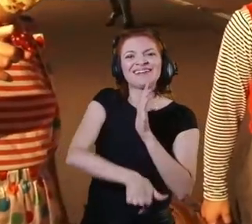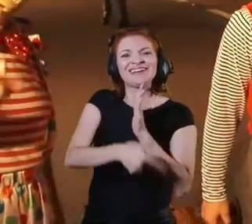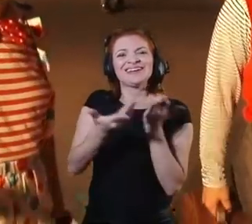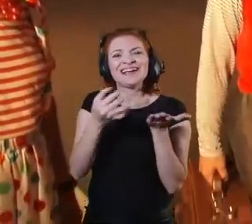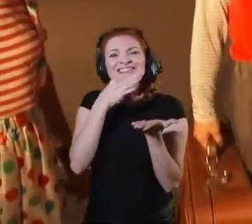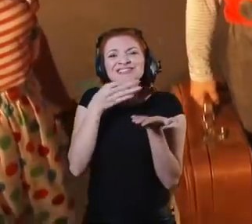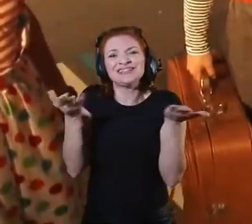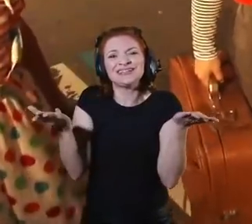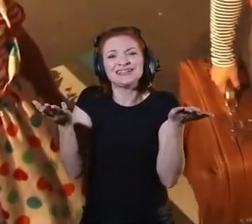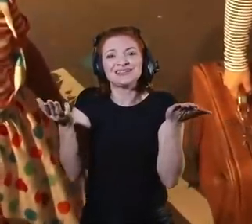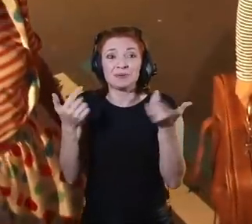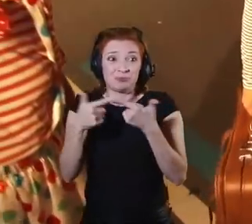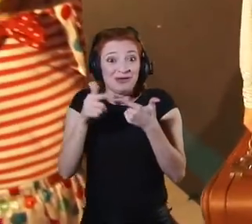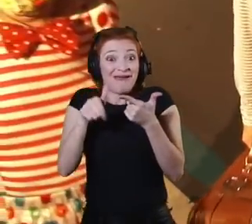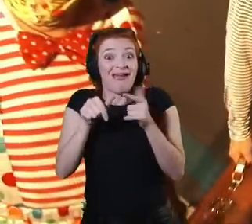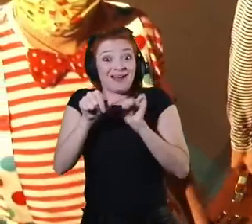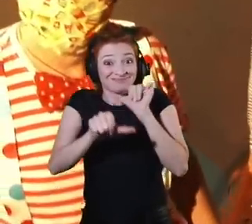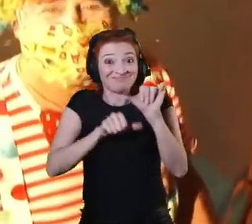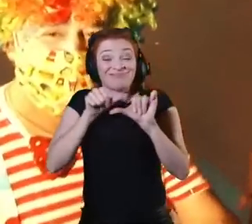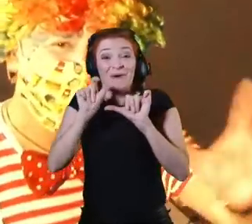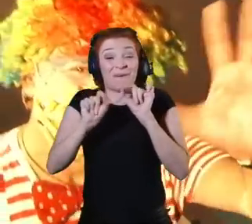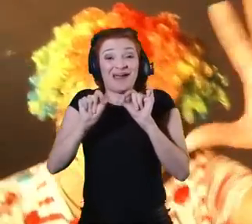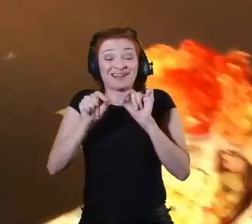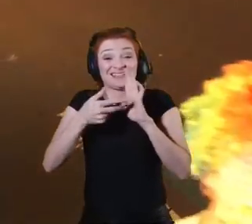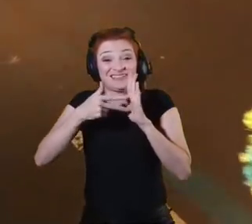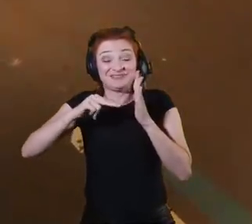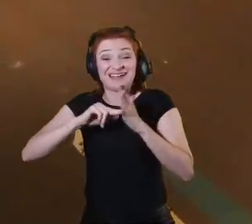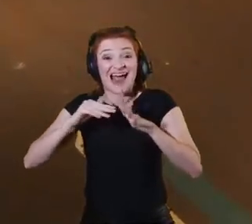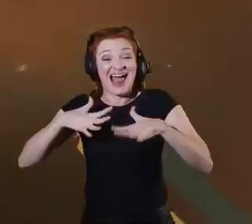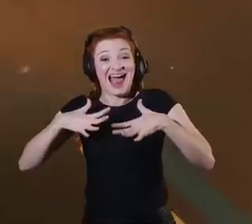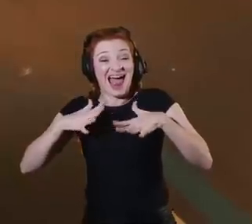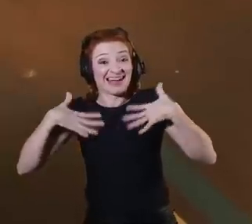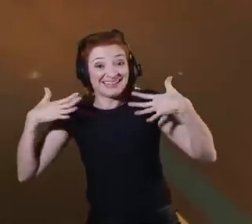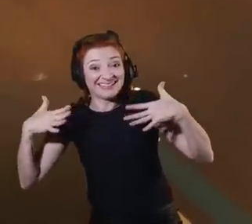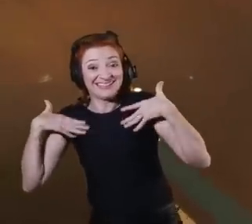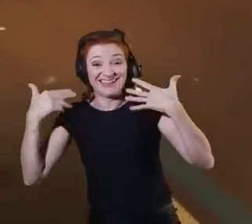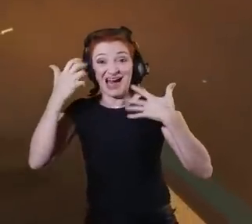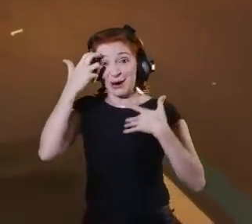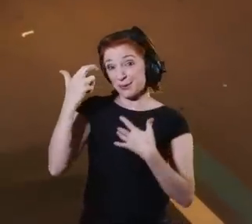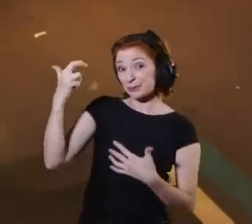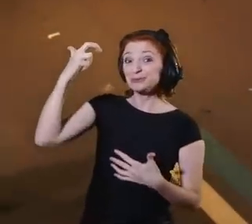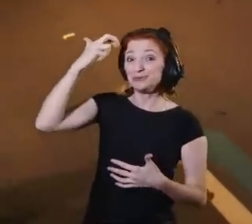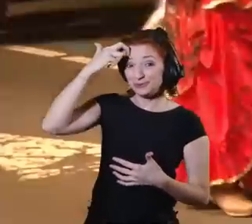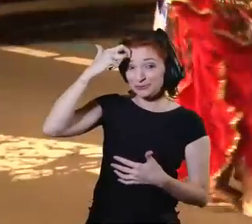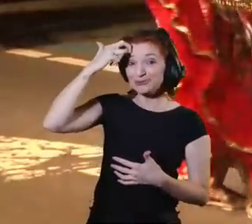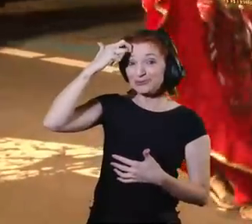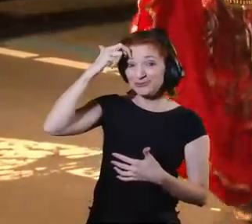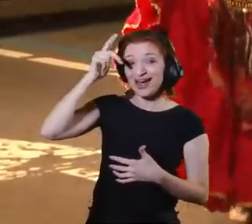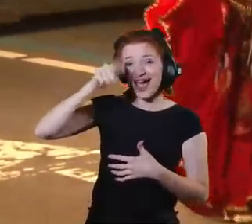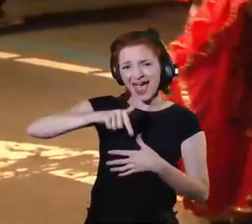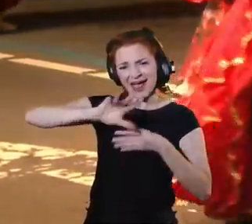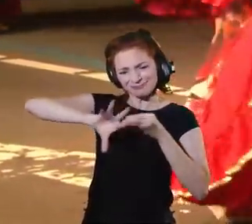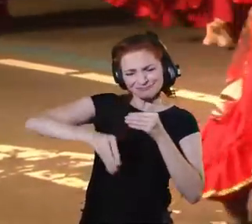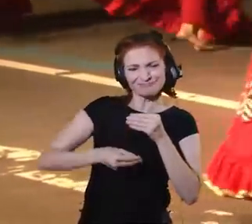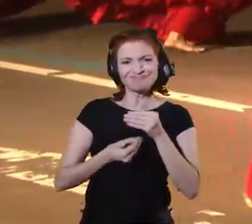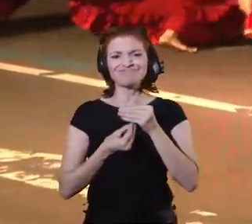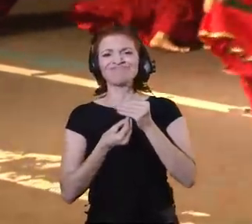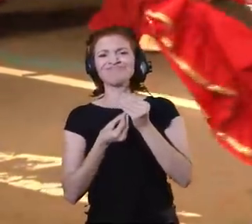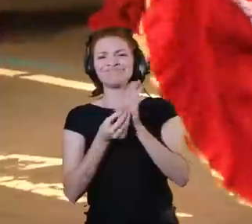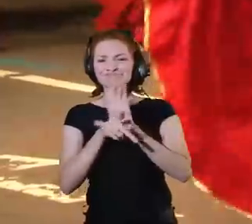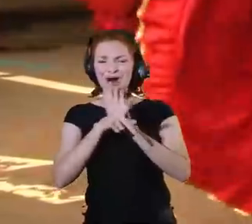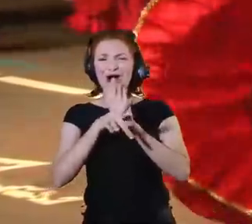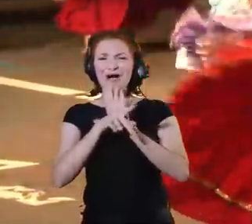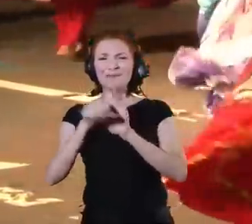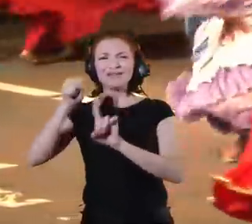que traz alegria, traz cultura e traz muitas coisas que formam esse mix da nossa